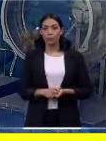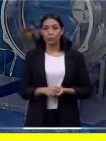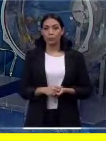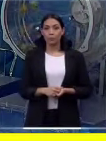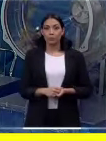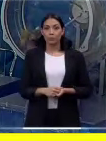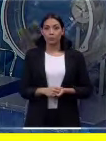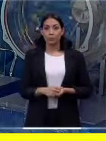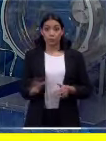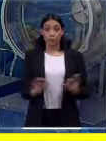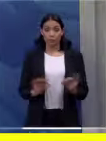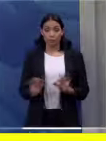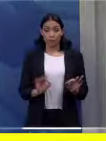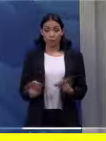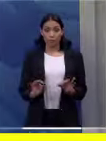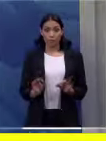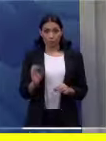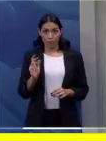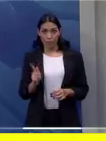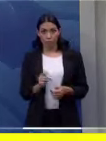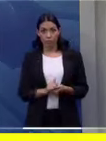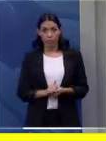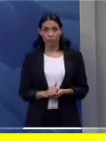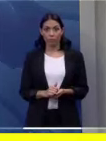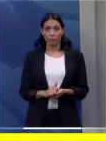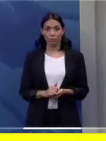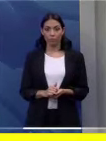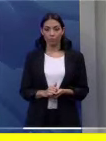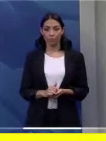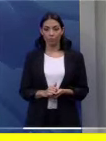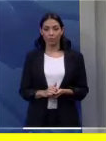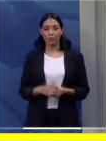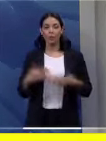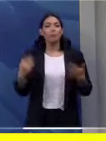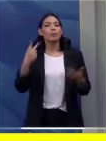Muito bem, tudo pronto, bolas posicionadas, está na hora.